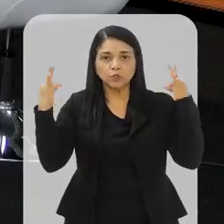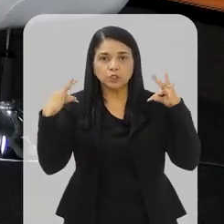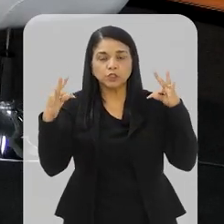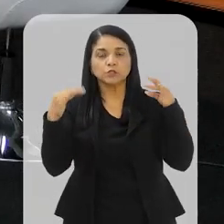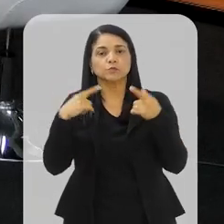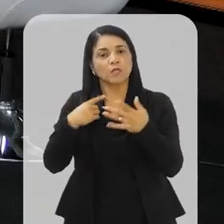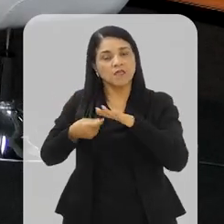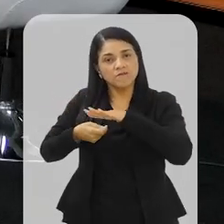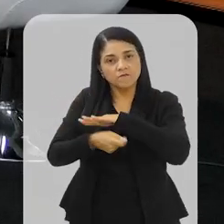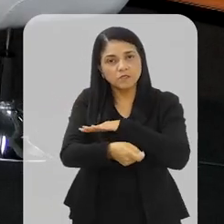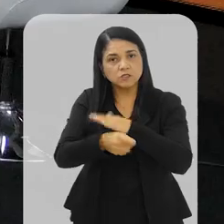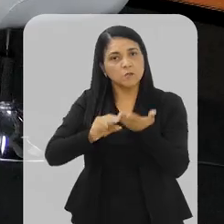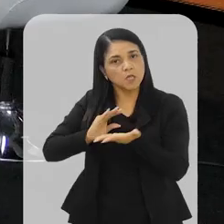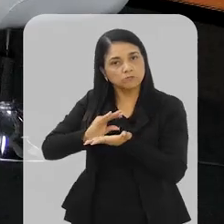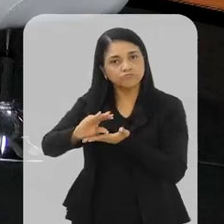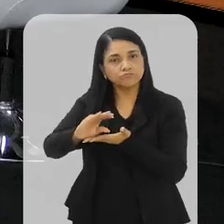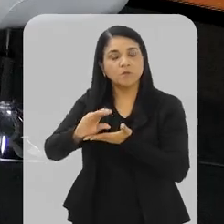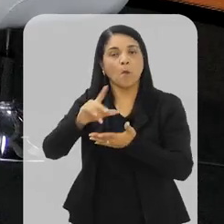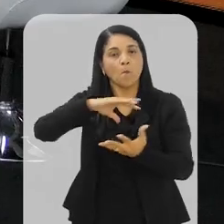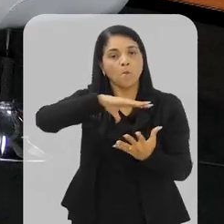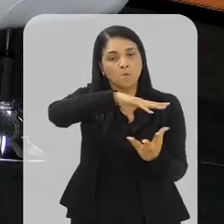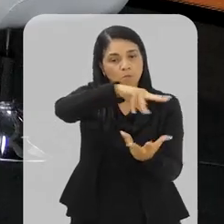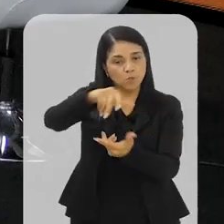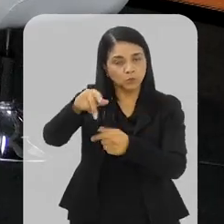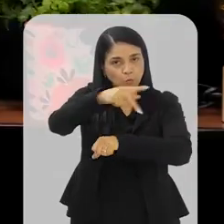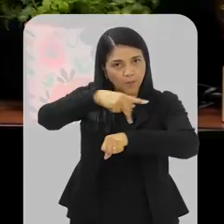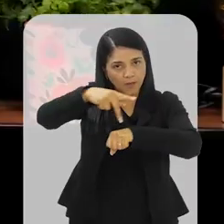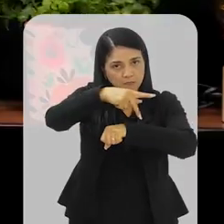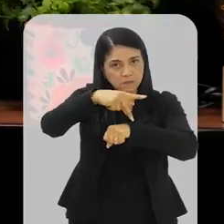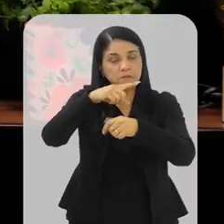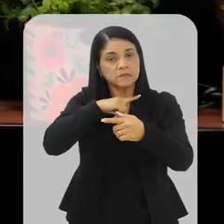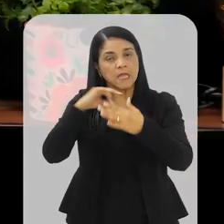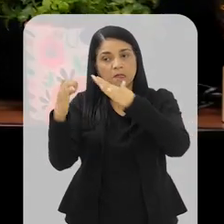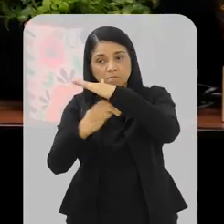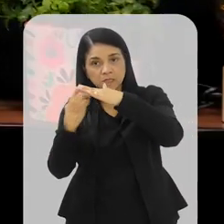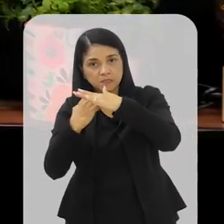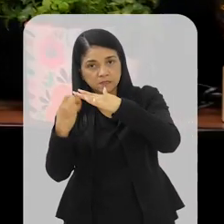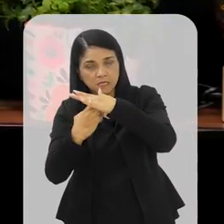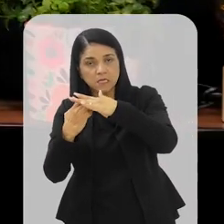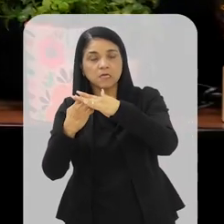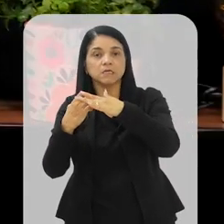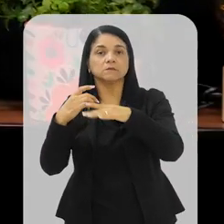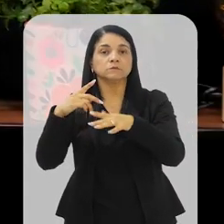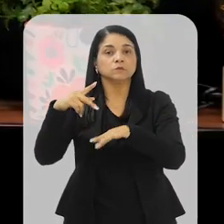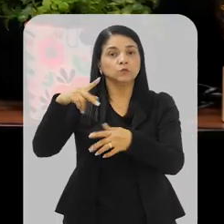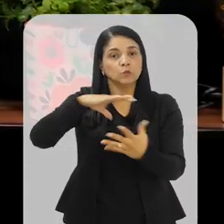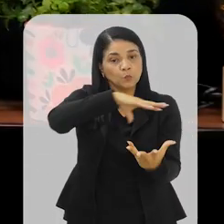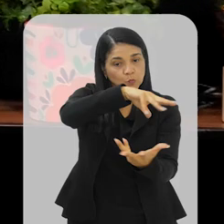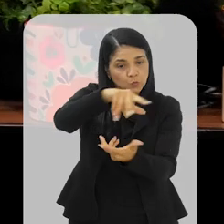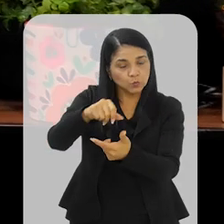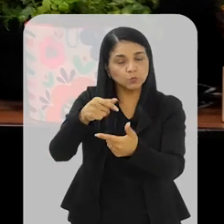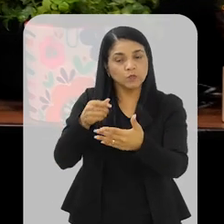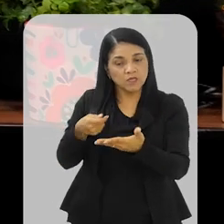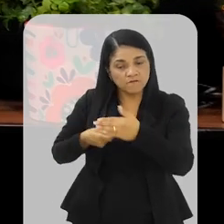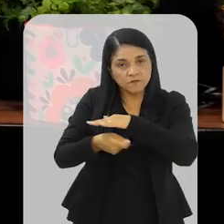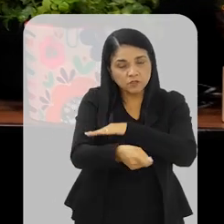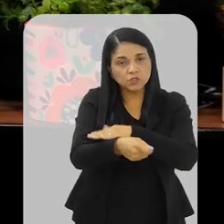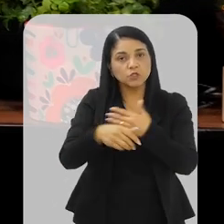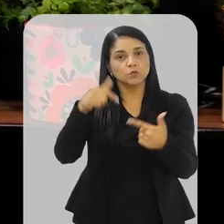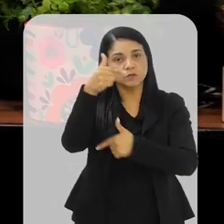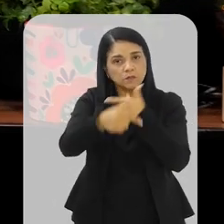você tem investimento de capital estrangeiro você tem empresas estrangeiras investindo trabalhando